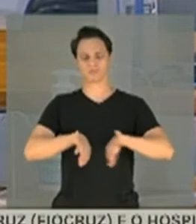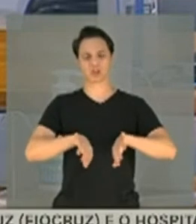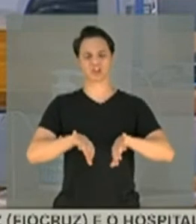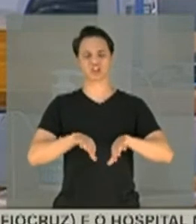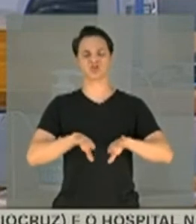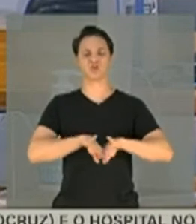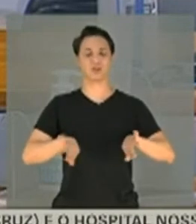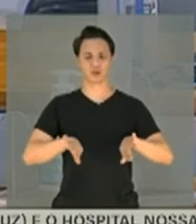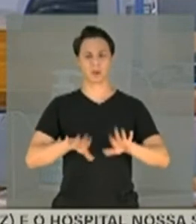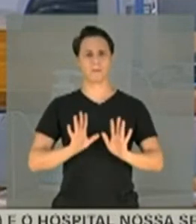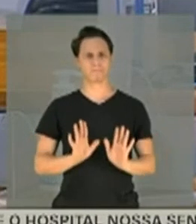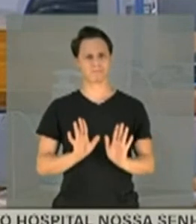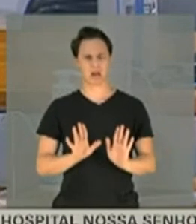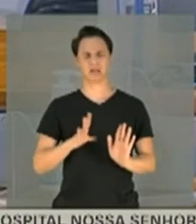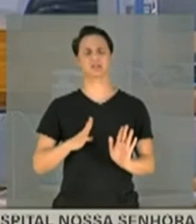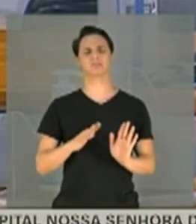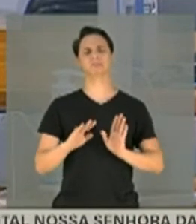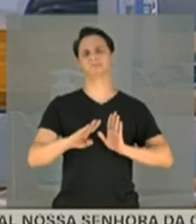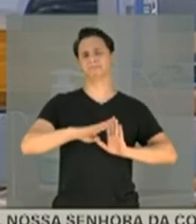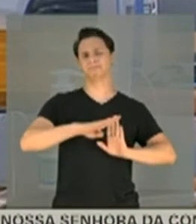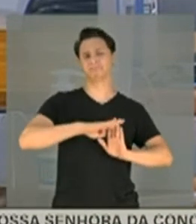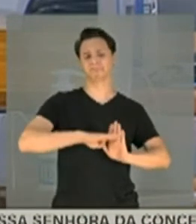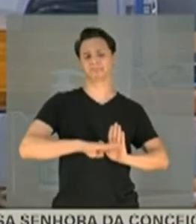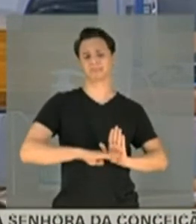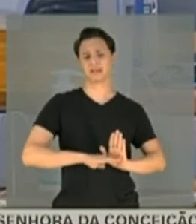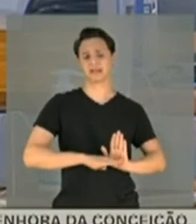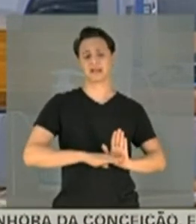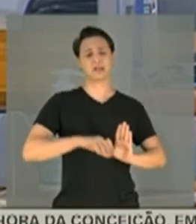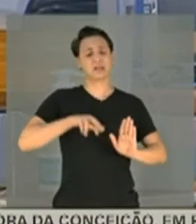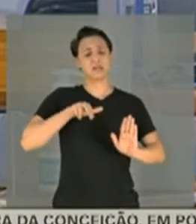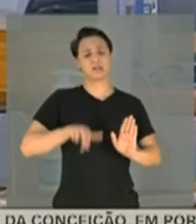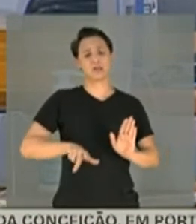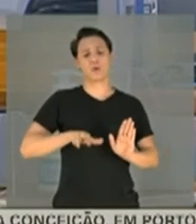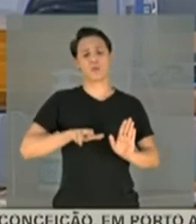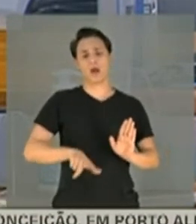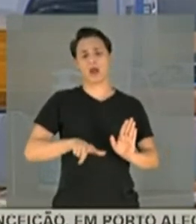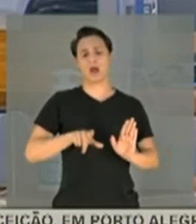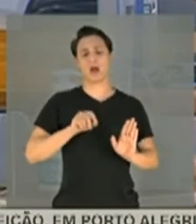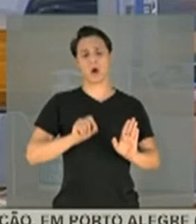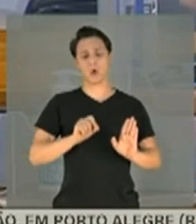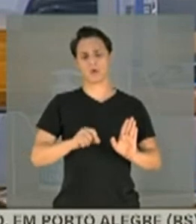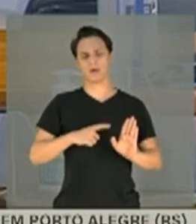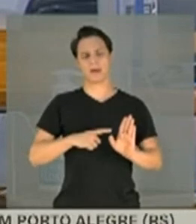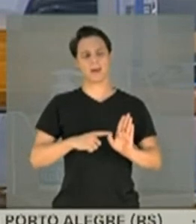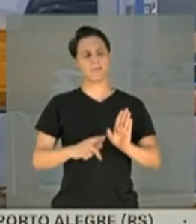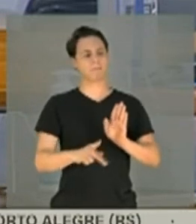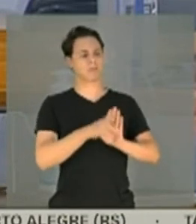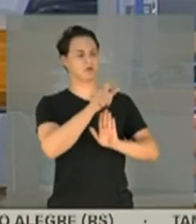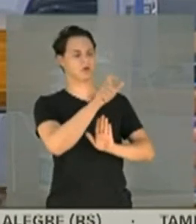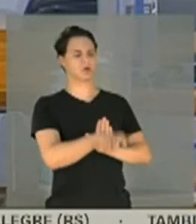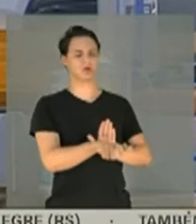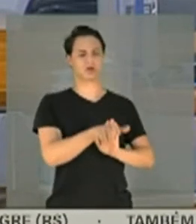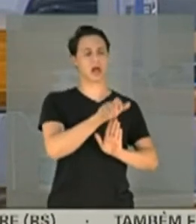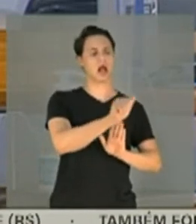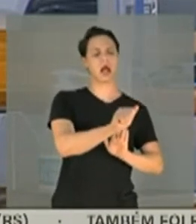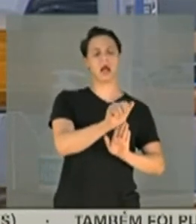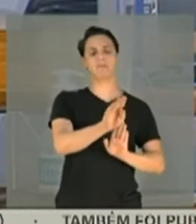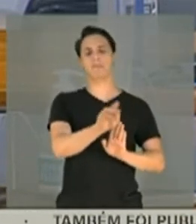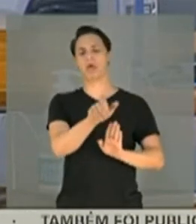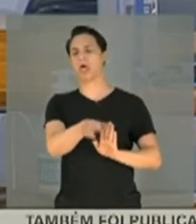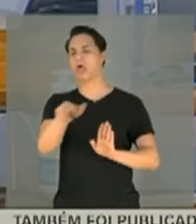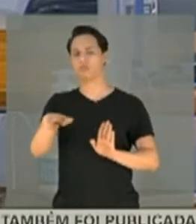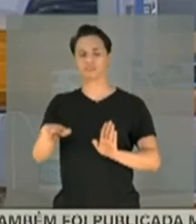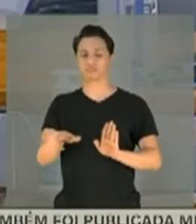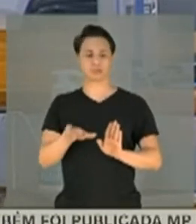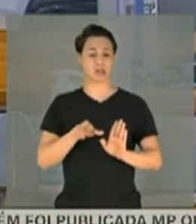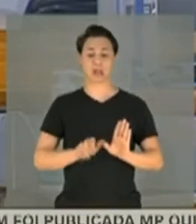Mas as pautas não são pertencentes ao agente A, ao agente B.